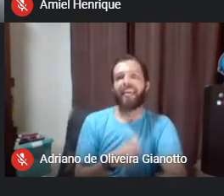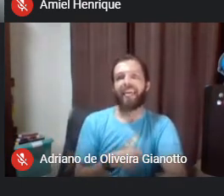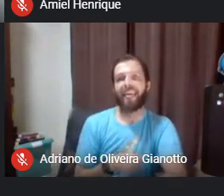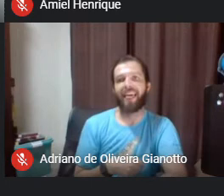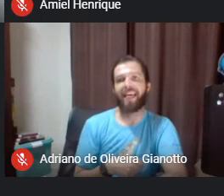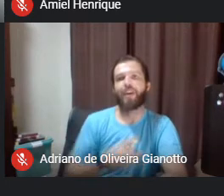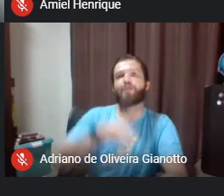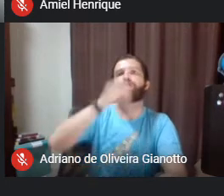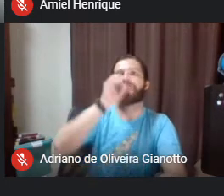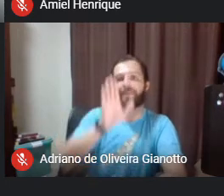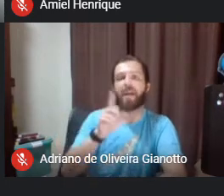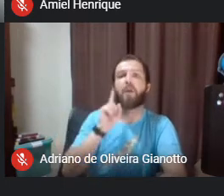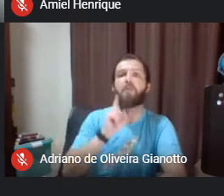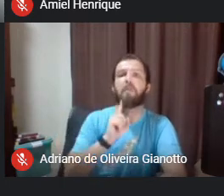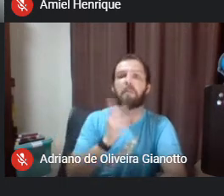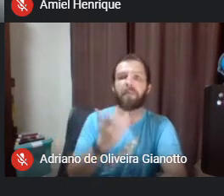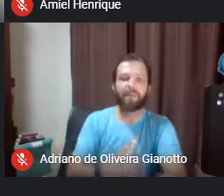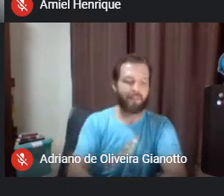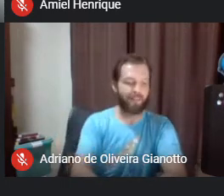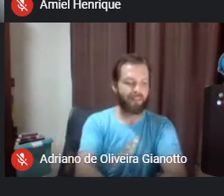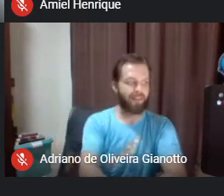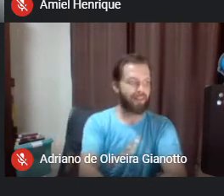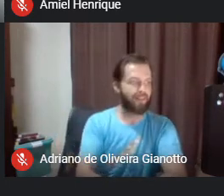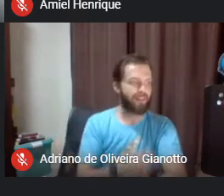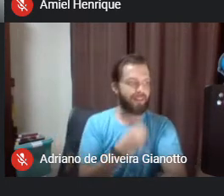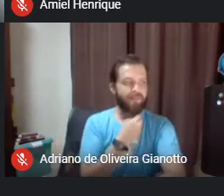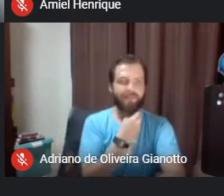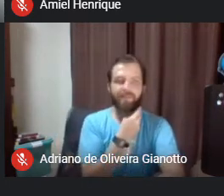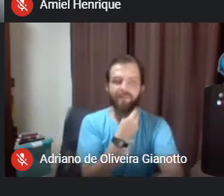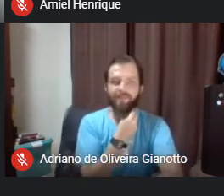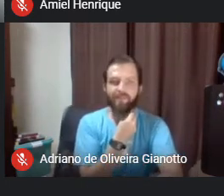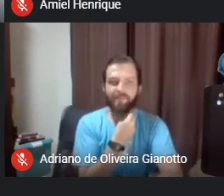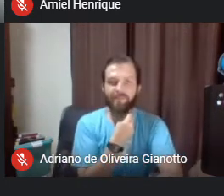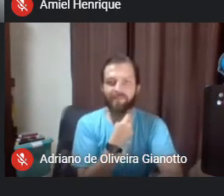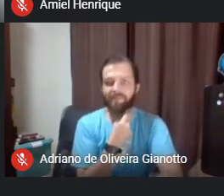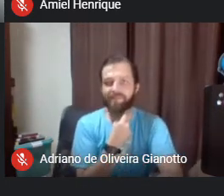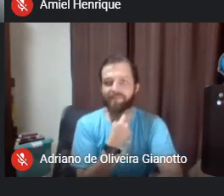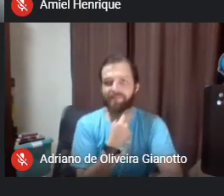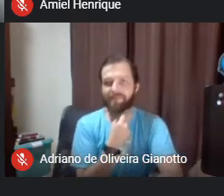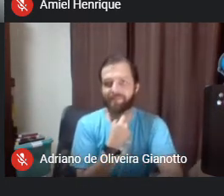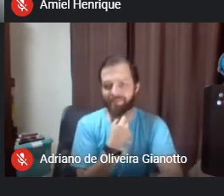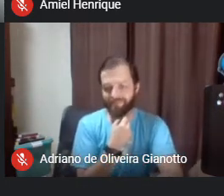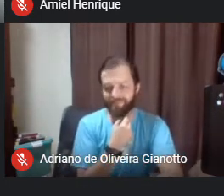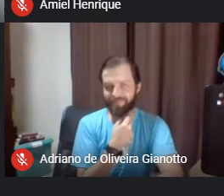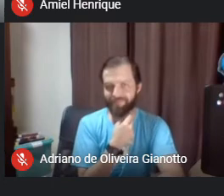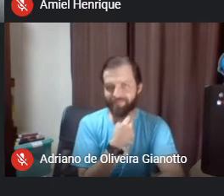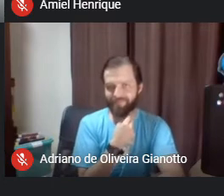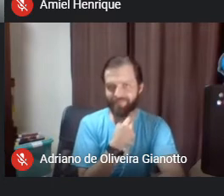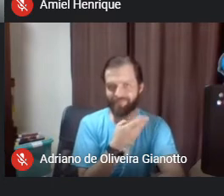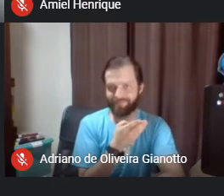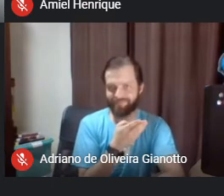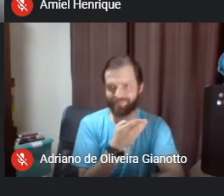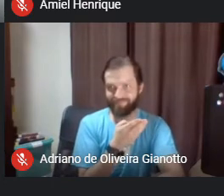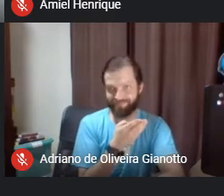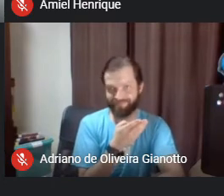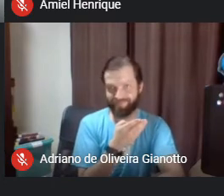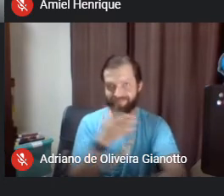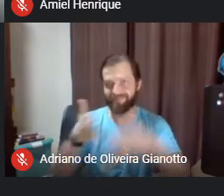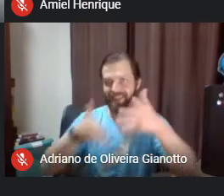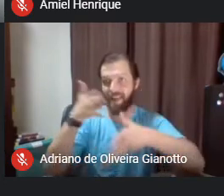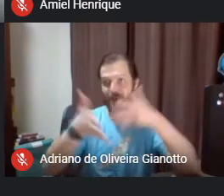São os ouvintes, né? Os ouvintes ouvem lá, assim como o ouvinte fala bastante, toma água, e os surdos.